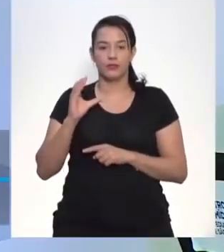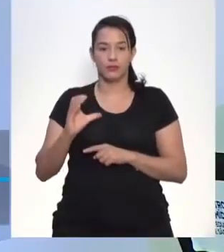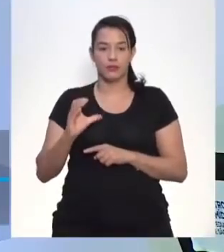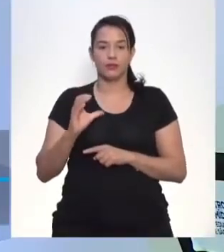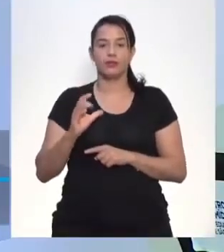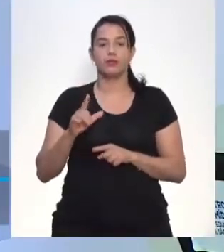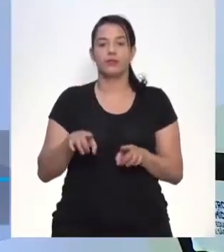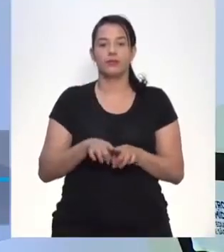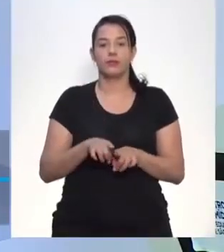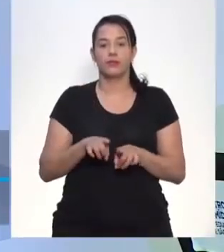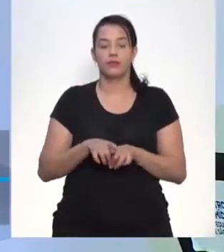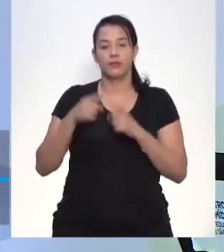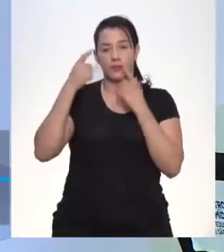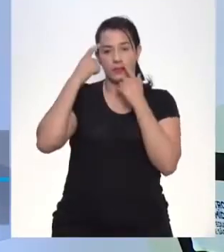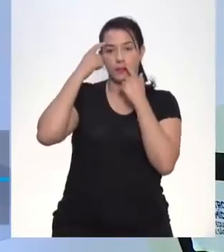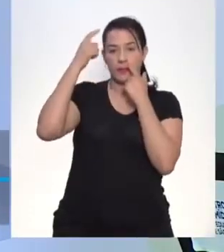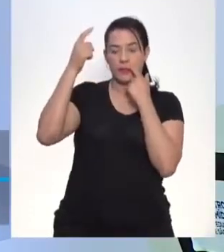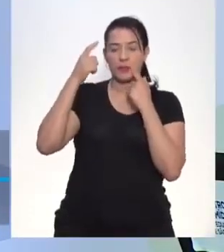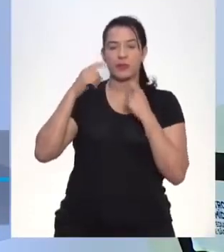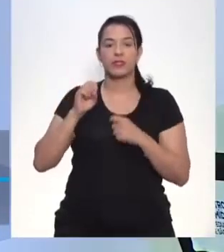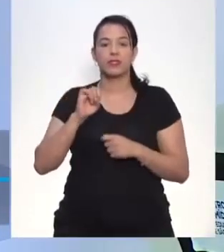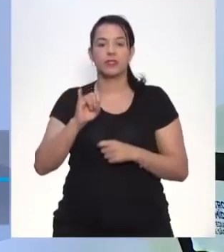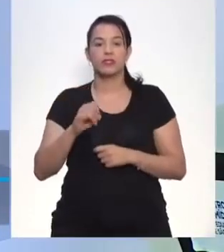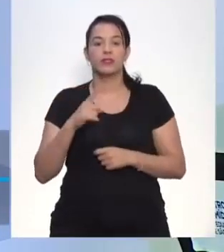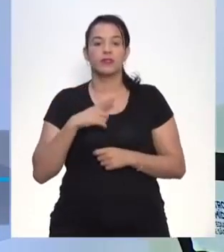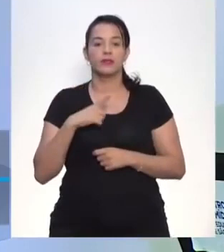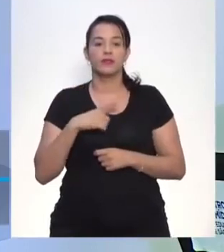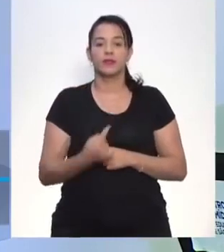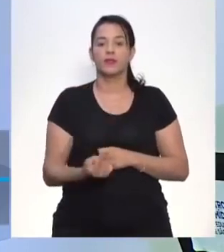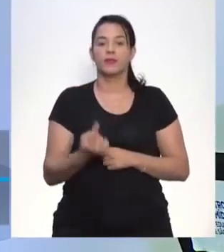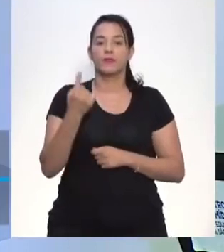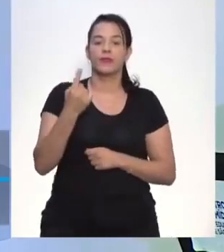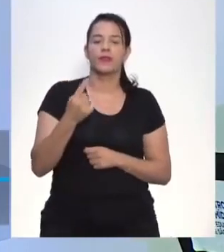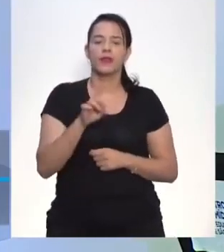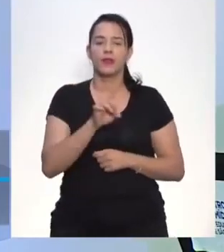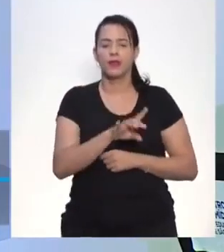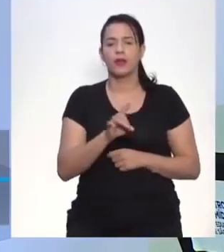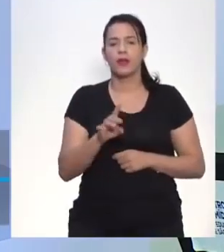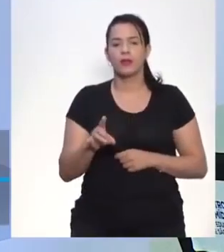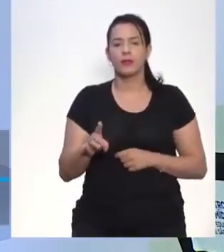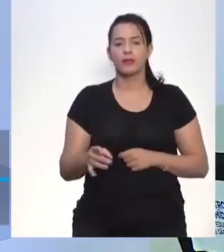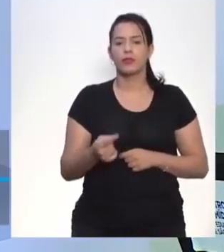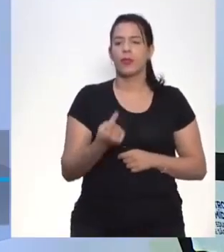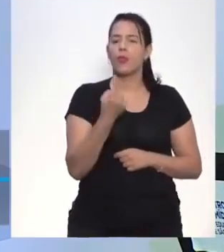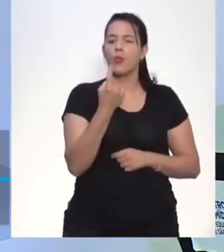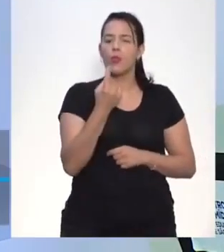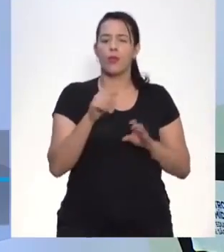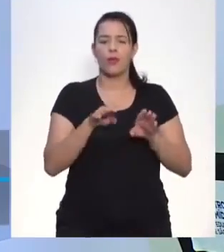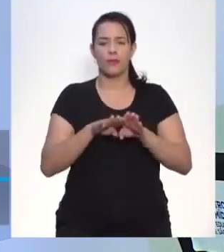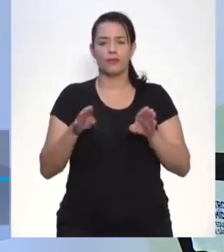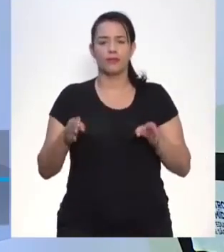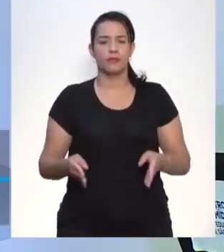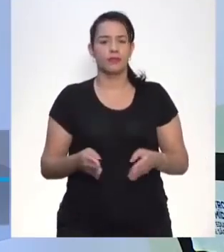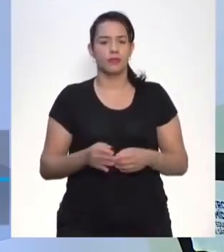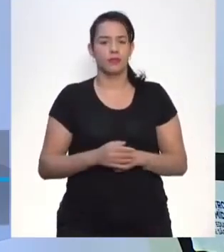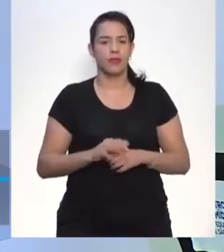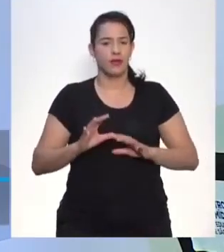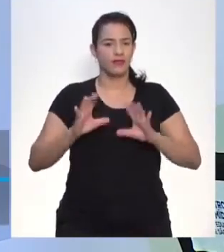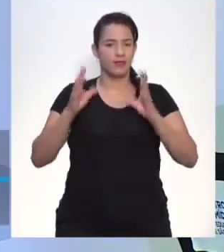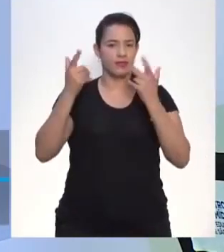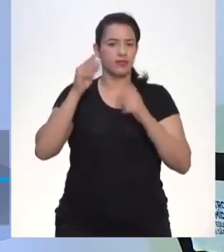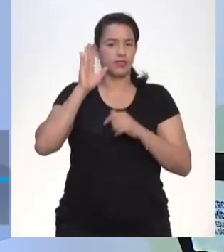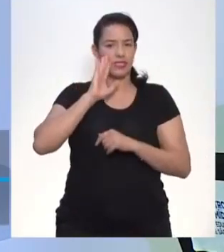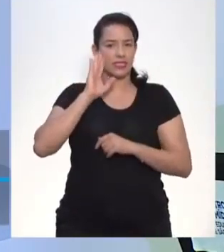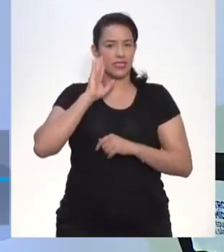pensando agora, Tony, imagina se fosse só um. Tipo, cada pessoa numa mesa sozinha. Já pensou que legal essa festa? Ia